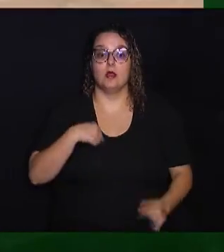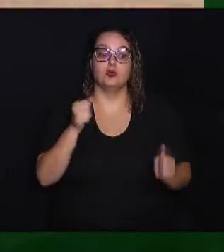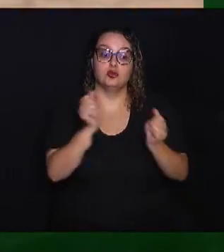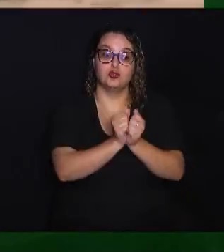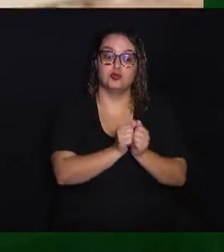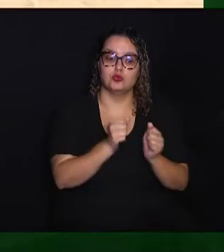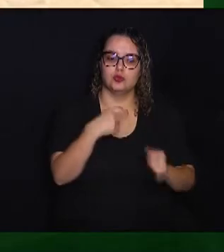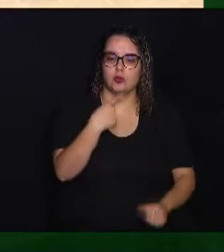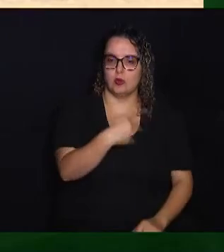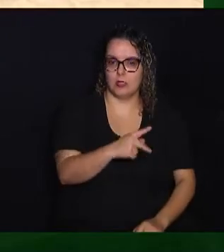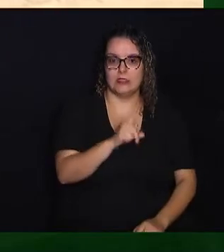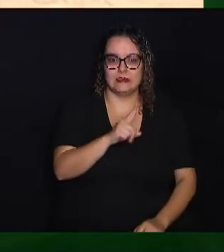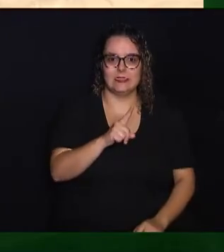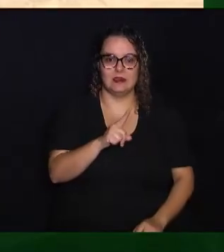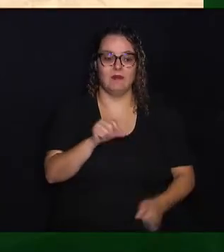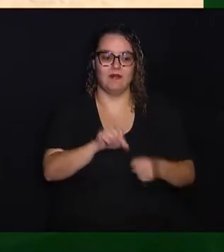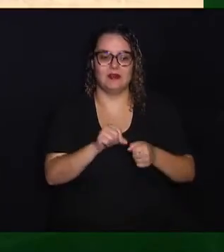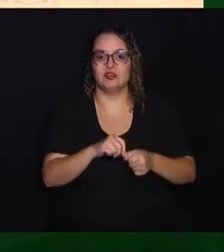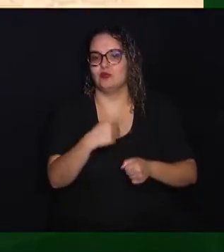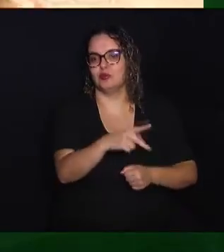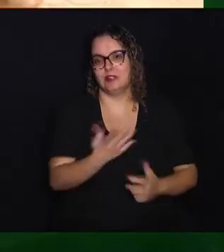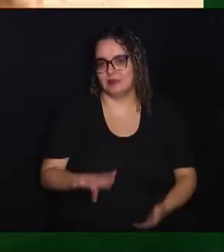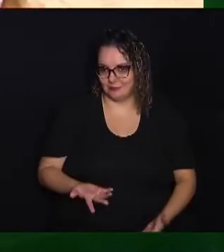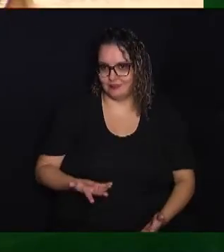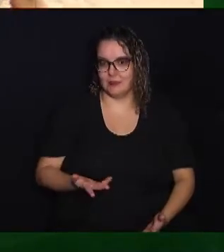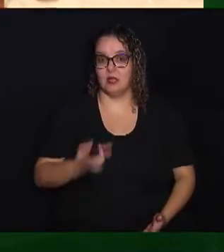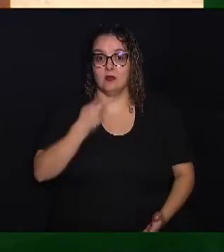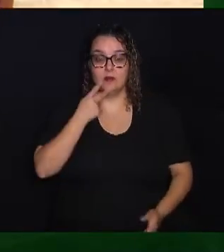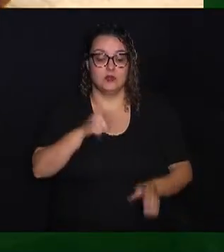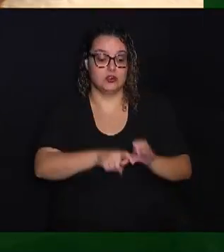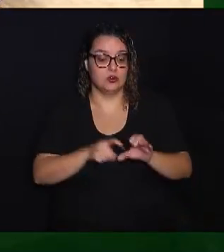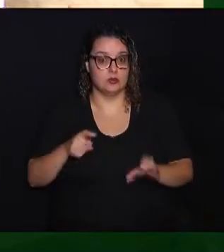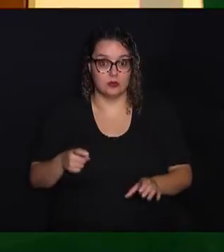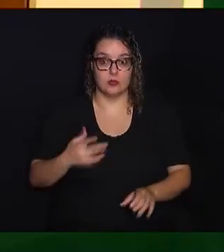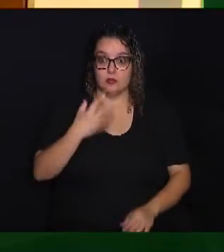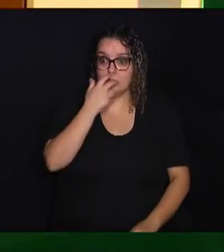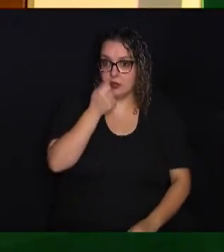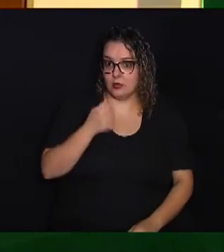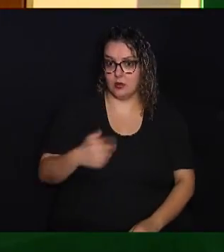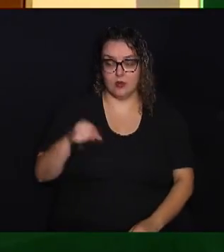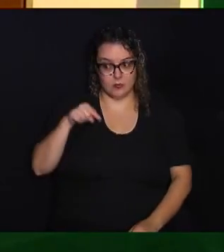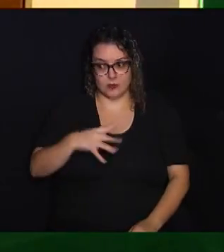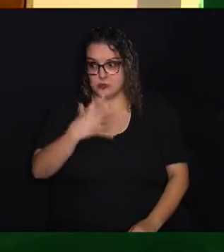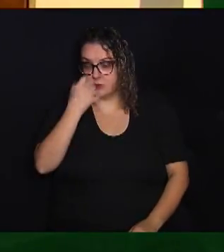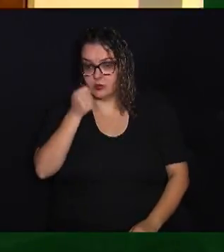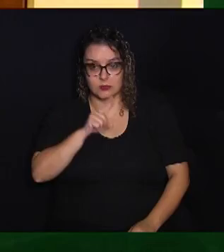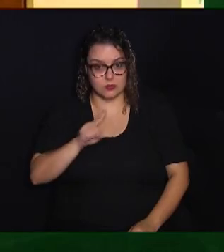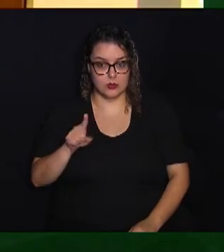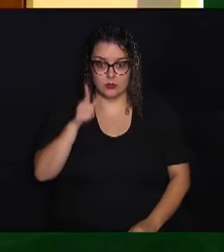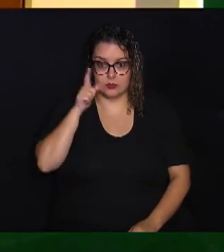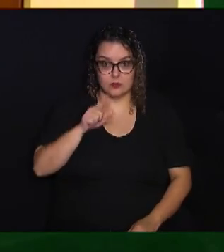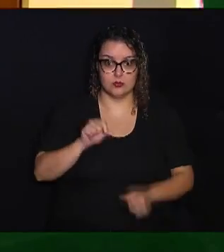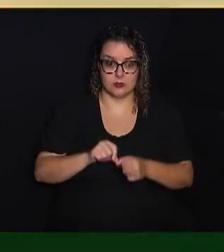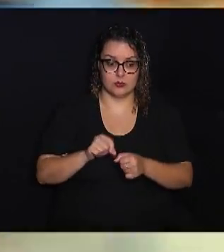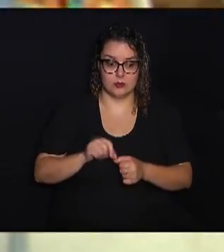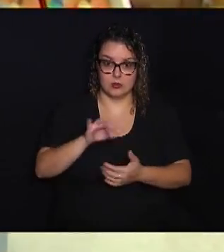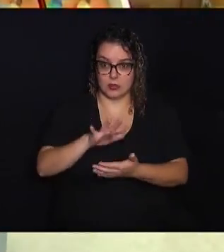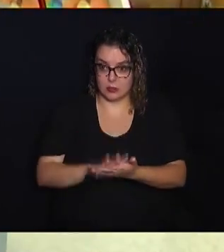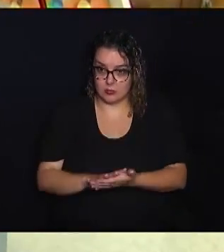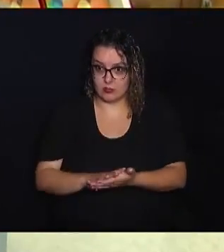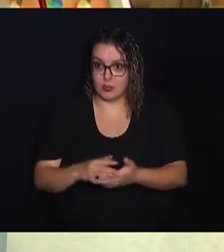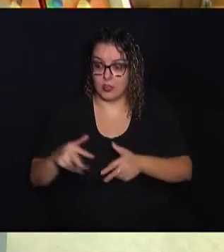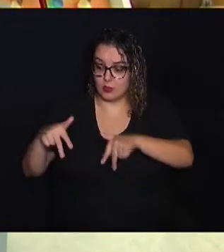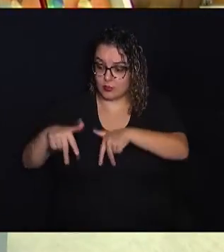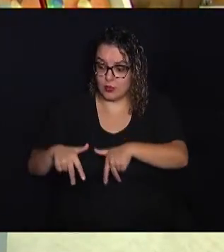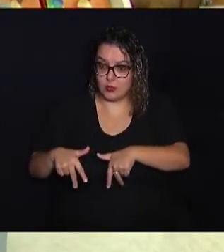nós falamos de autonomia, nós falamos de frustração. Você se frustrou porque você não conseguiu fazer uma atividade. Eu estou ao seu lado.